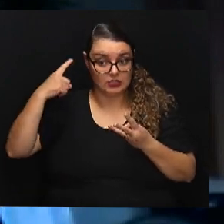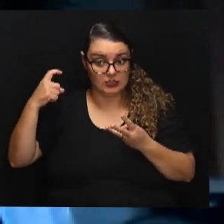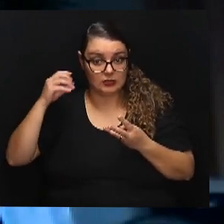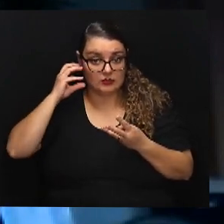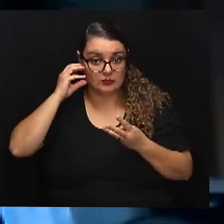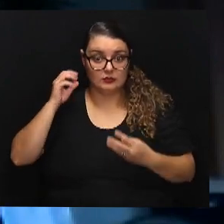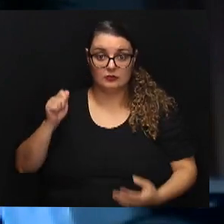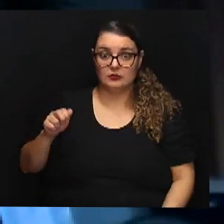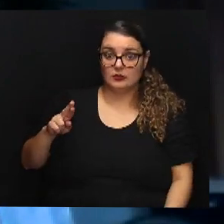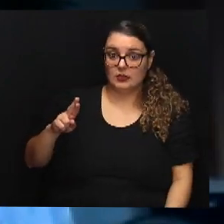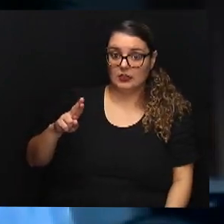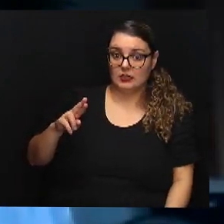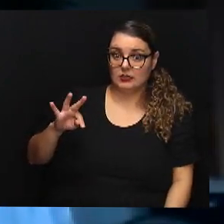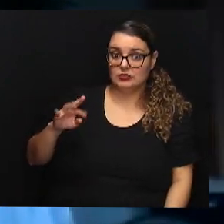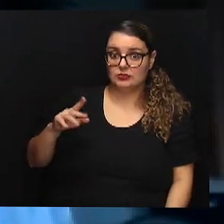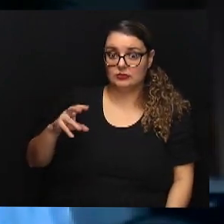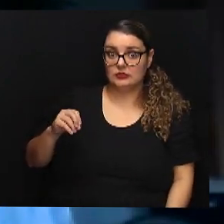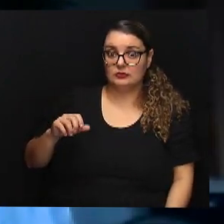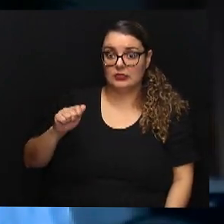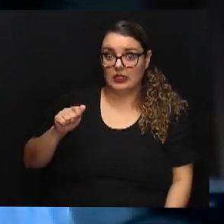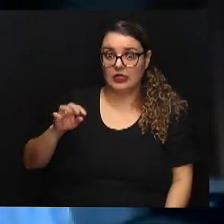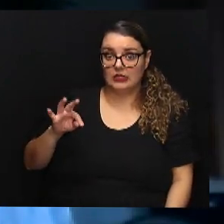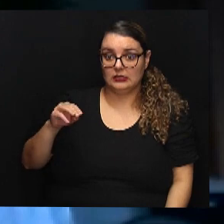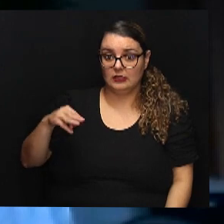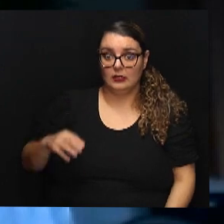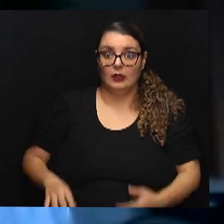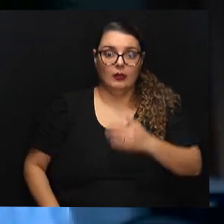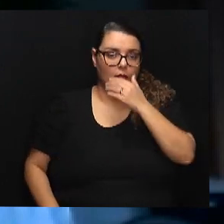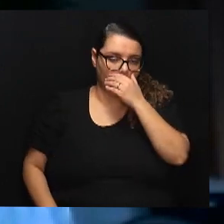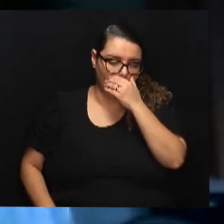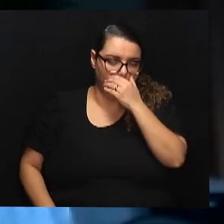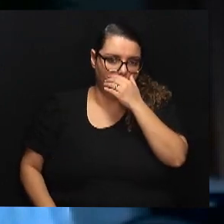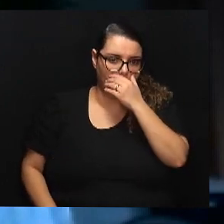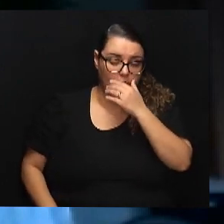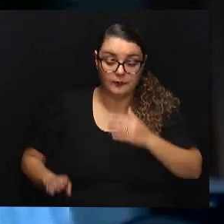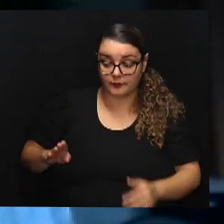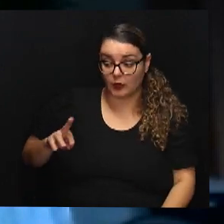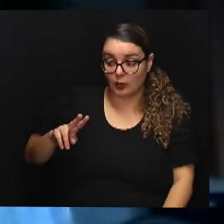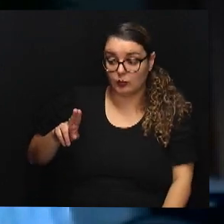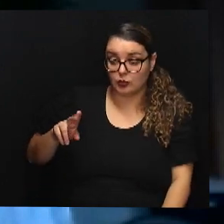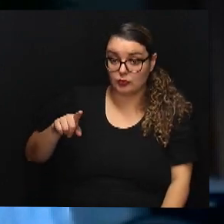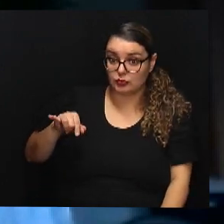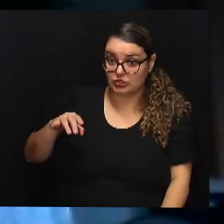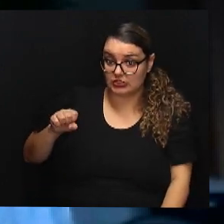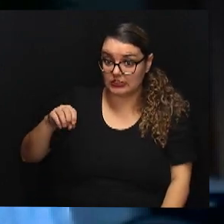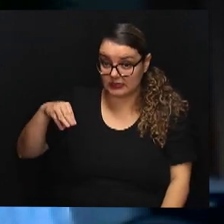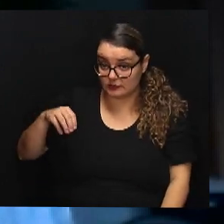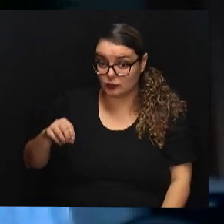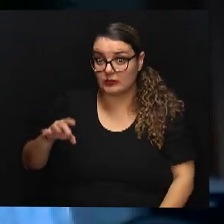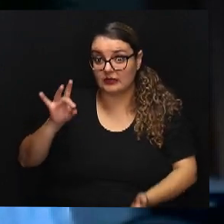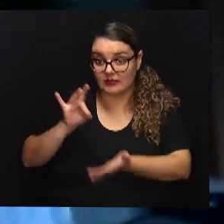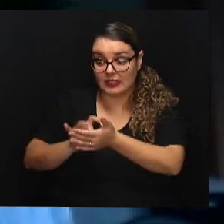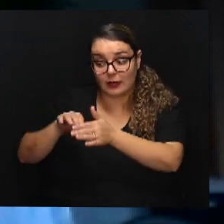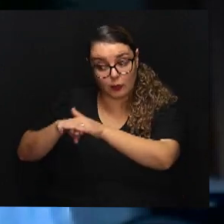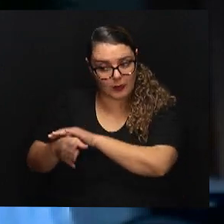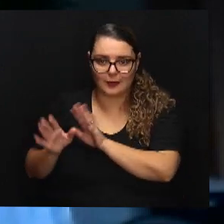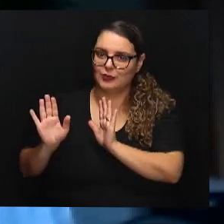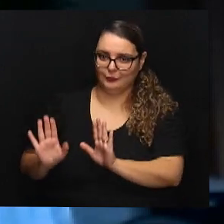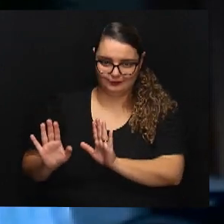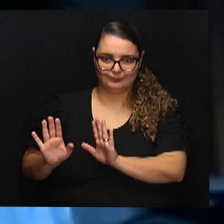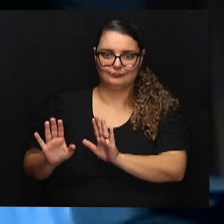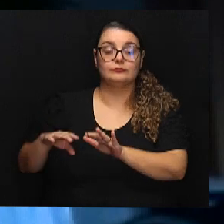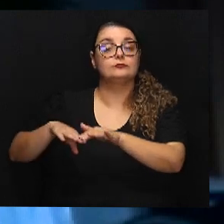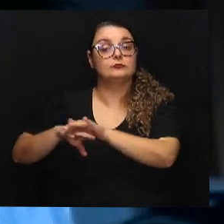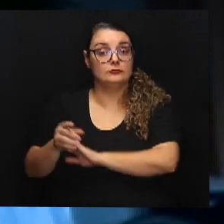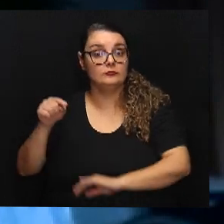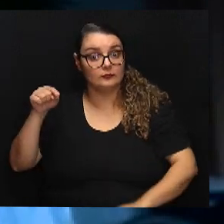dores musculares, né? E esses problemas da articulação, da ATM, tá? Então, o bruxismo, ele